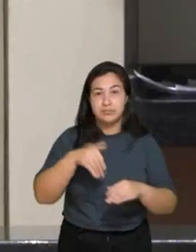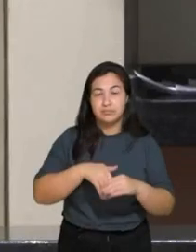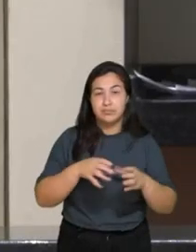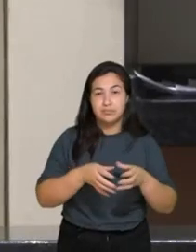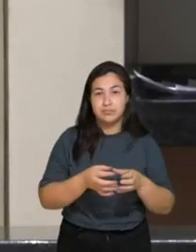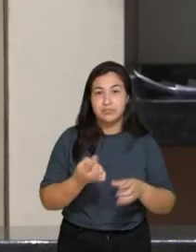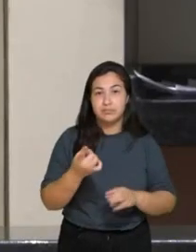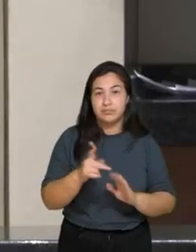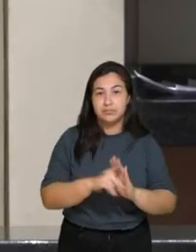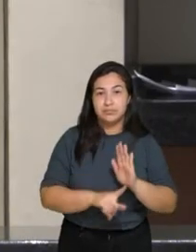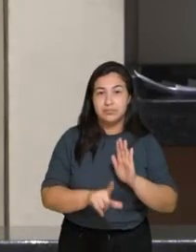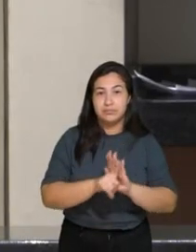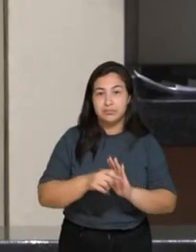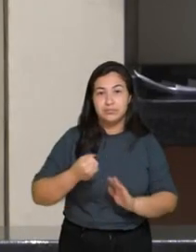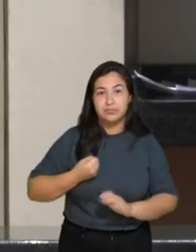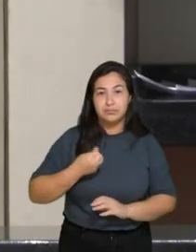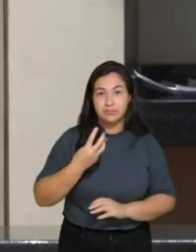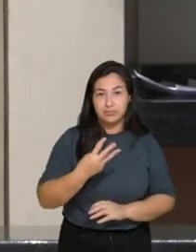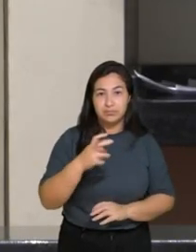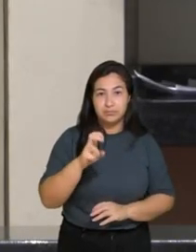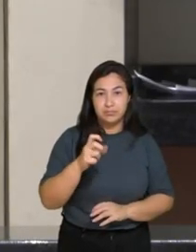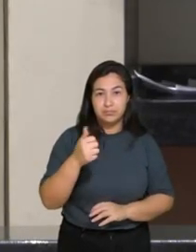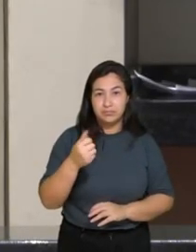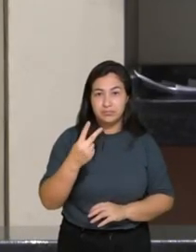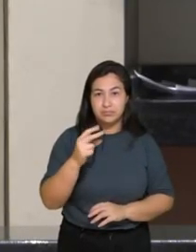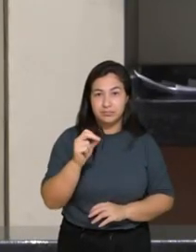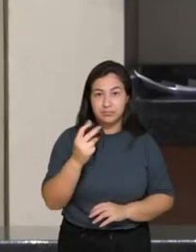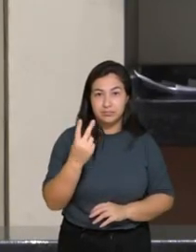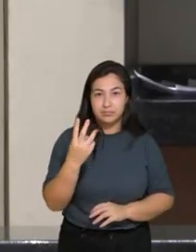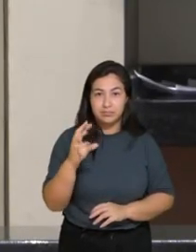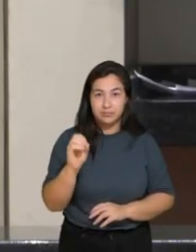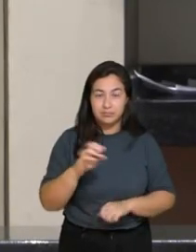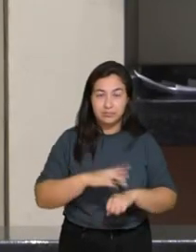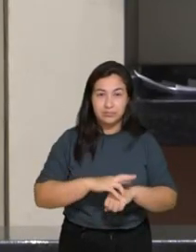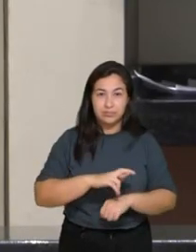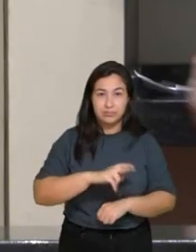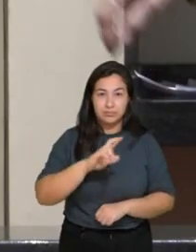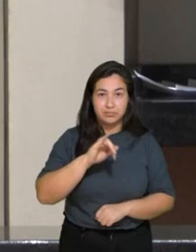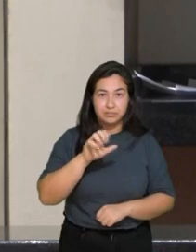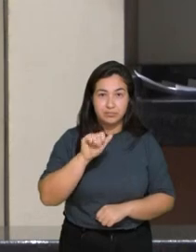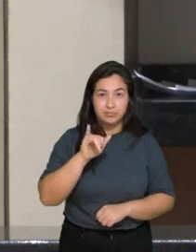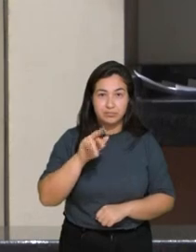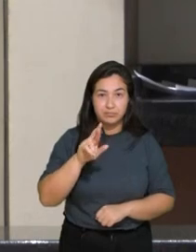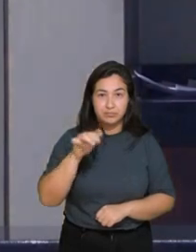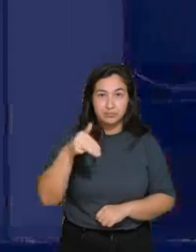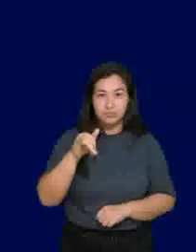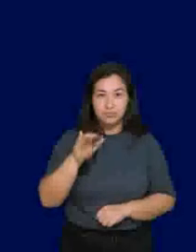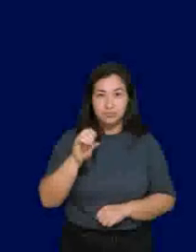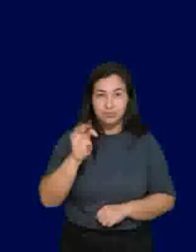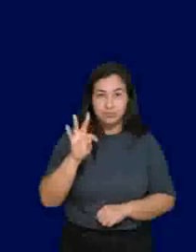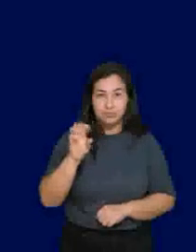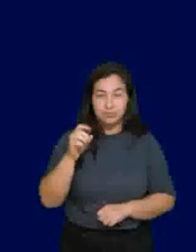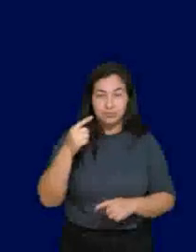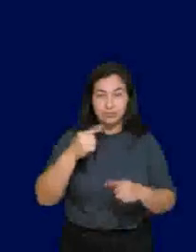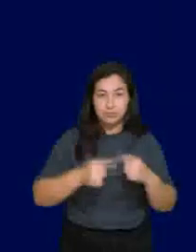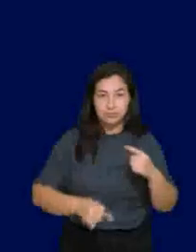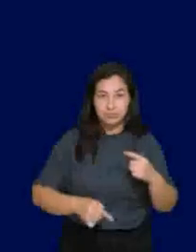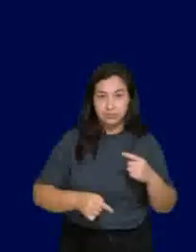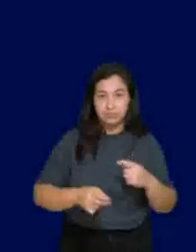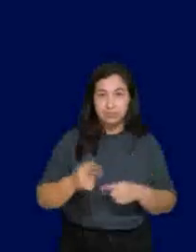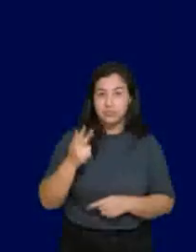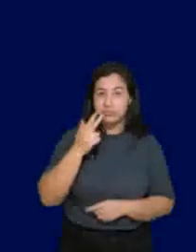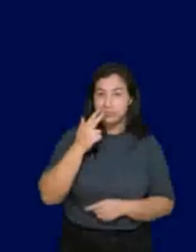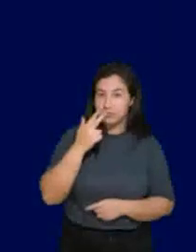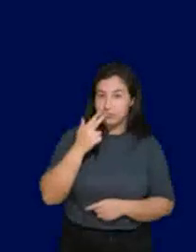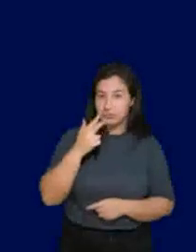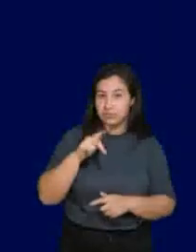único do projeto de lei 351/2020. Autoria deputado Jair Mioto, que proíbe o consumo de cigarro e derivados do